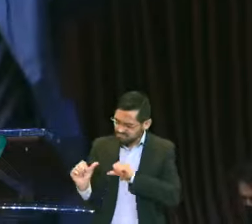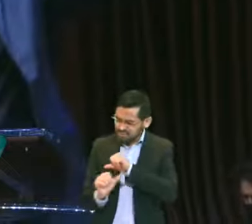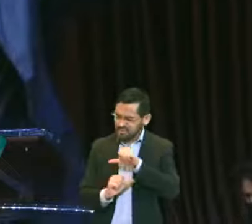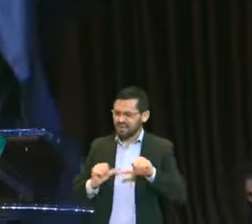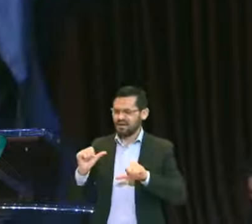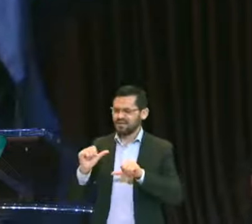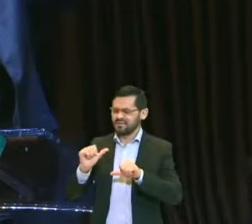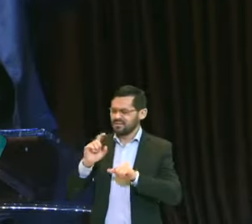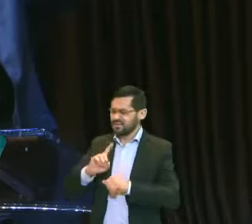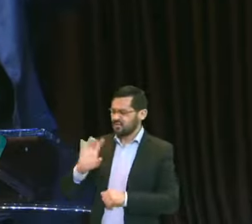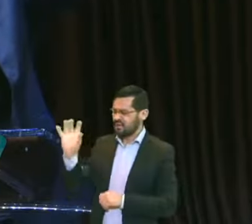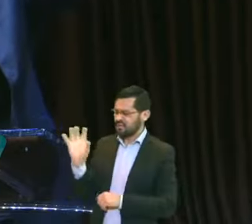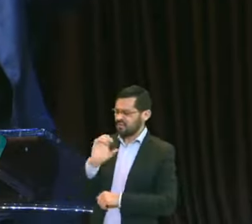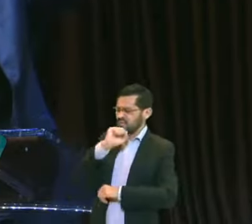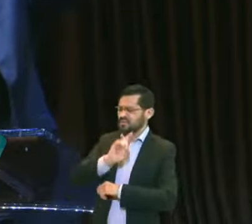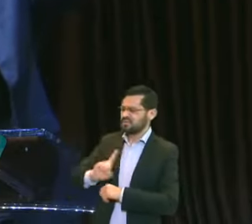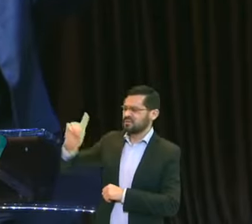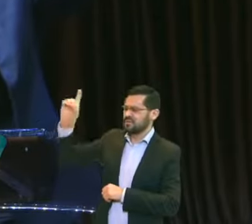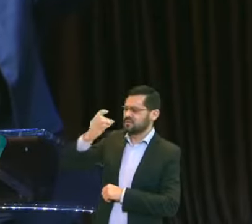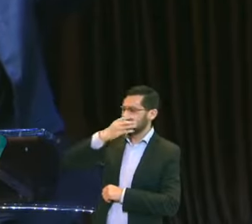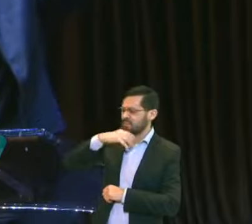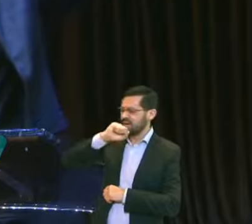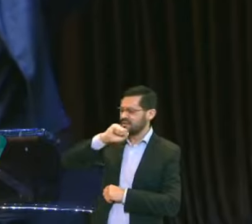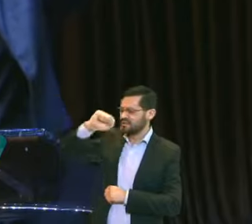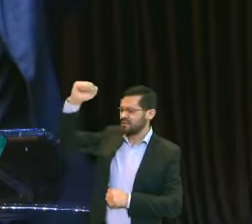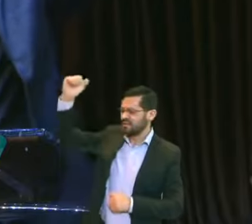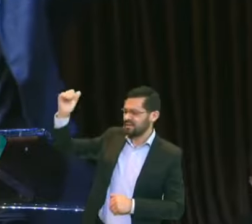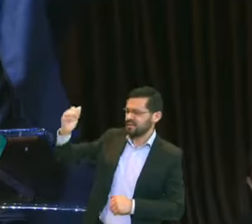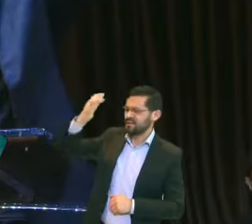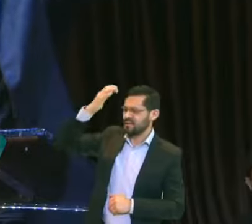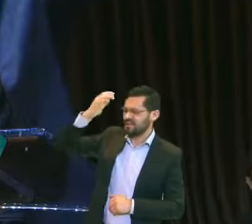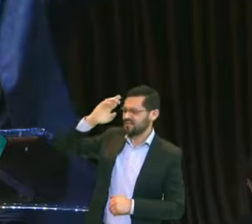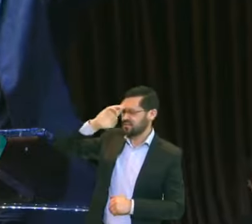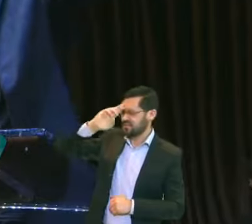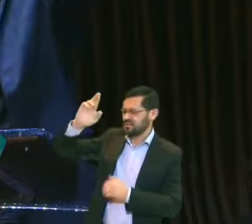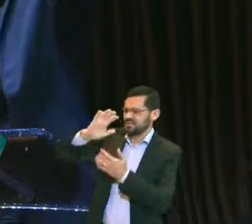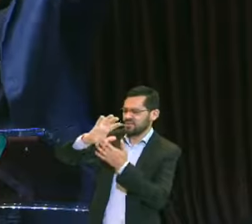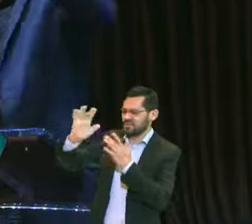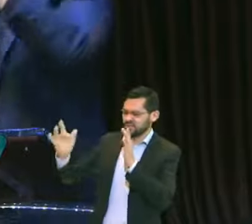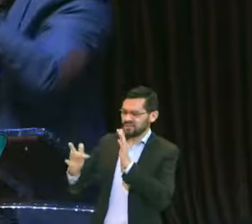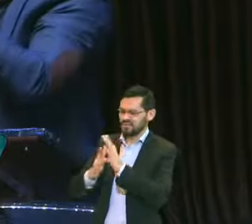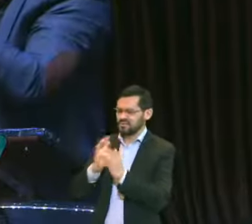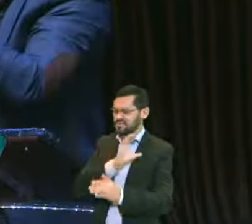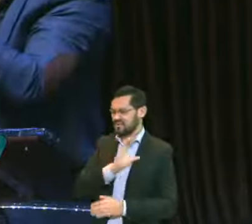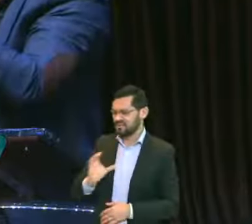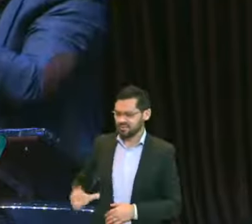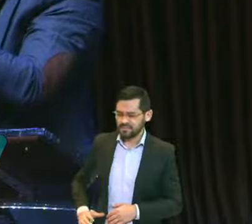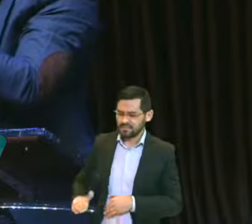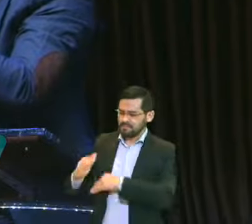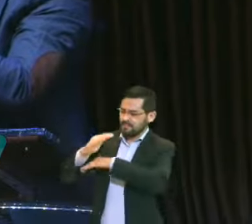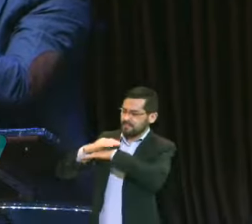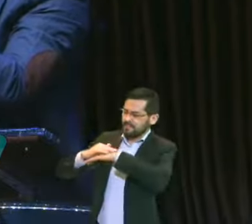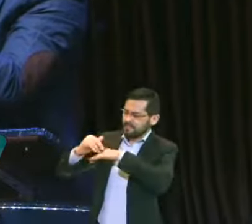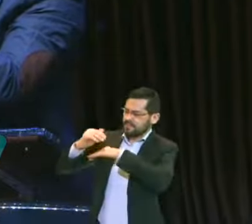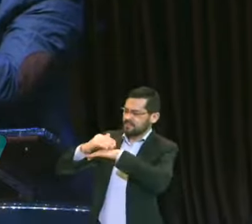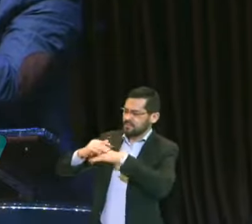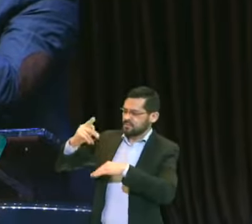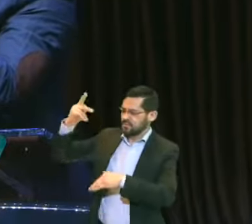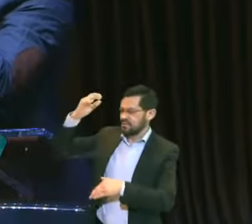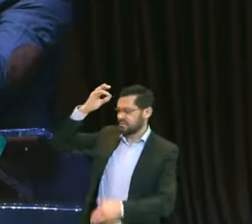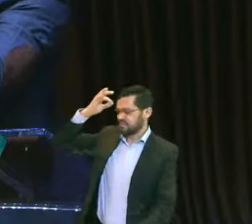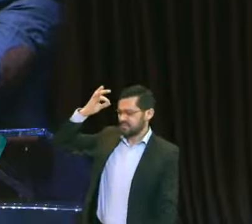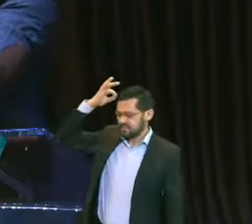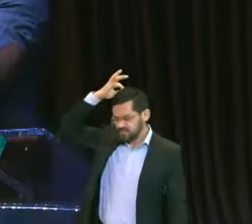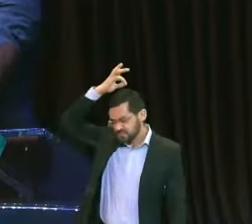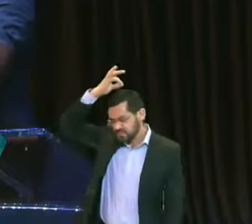que o amor de Deus, o nosso Pai, a graça de nosso Senhor Jesus Cristo e as consolações do teu